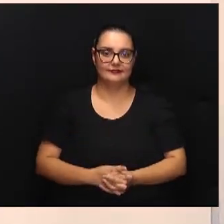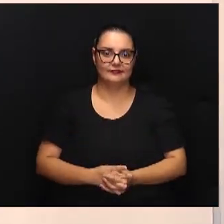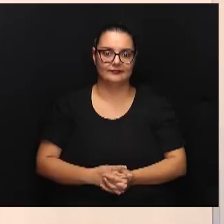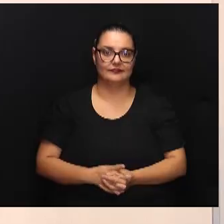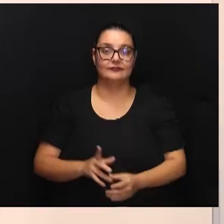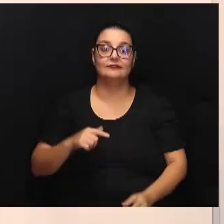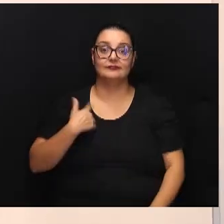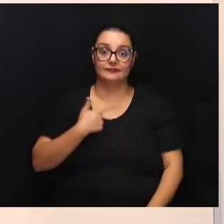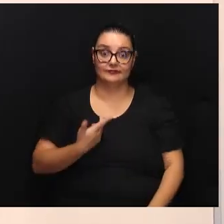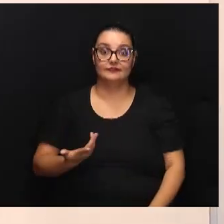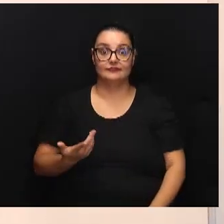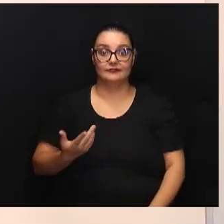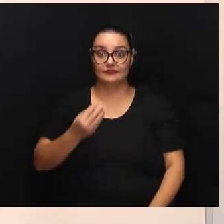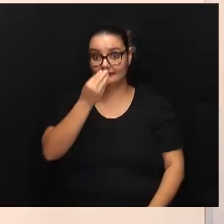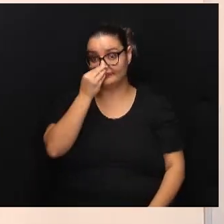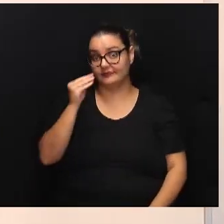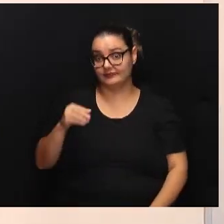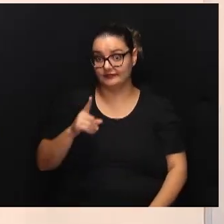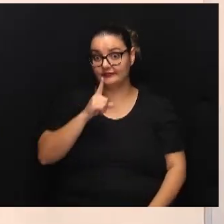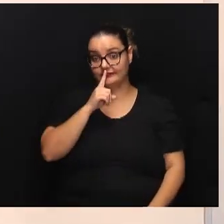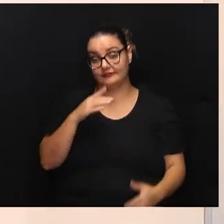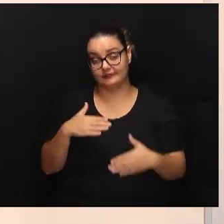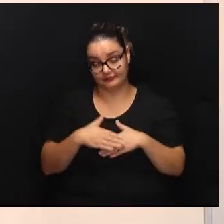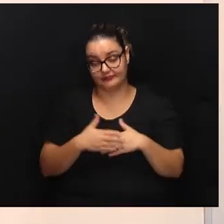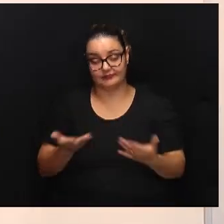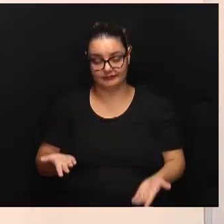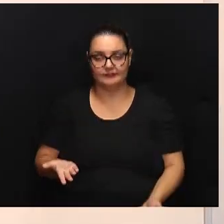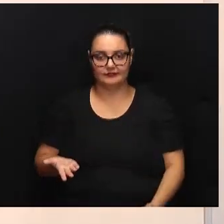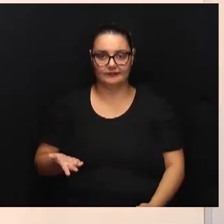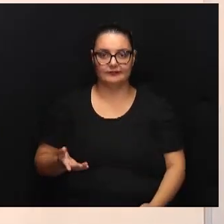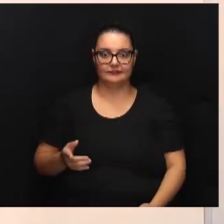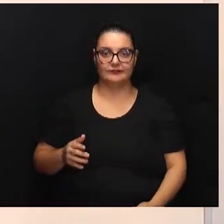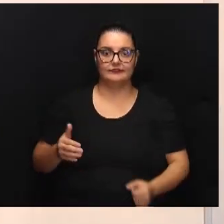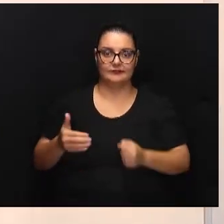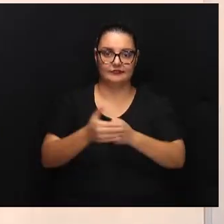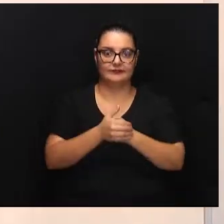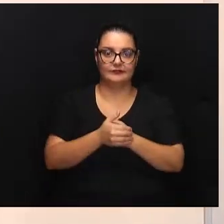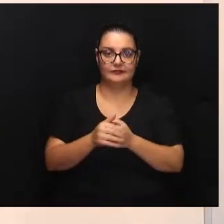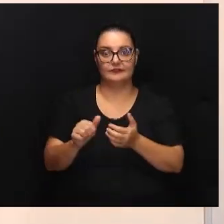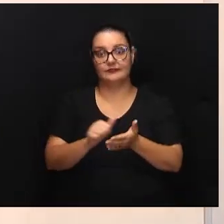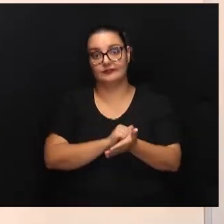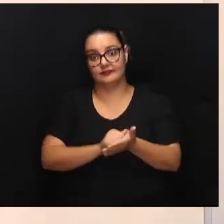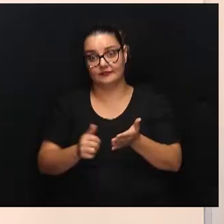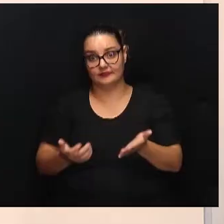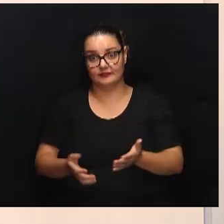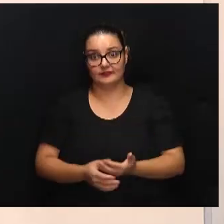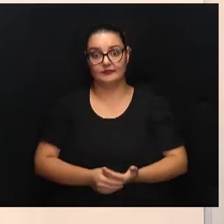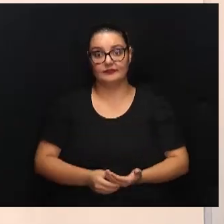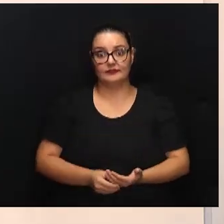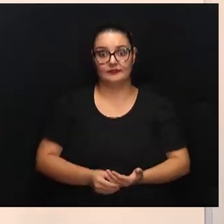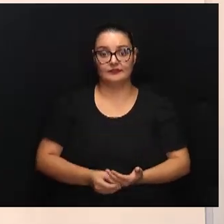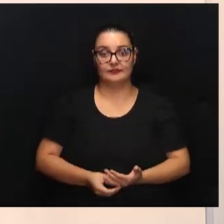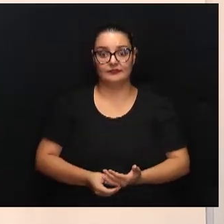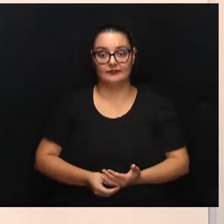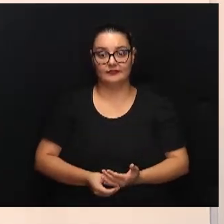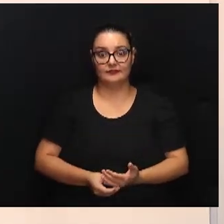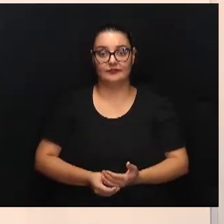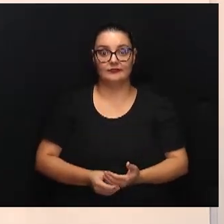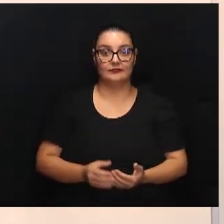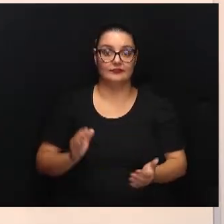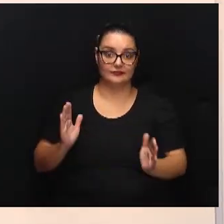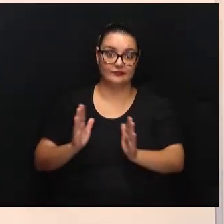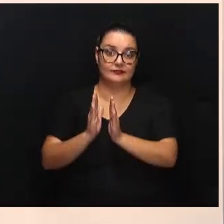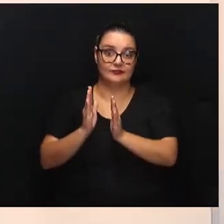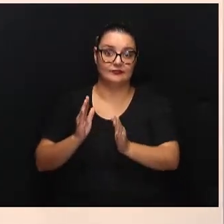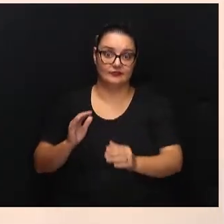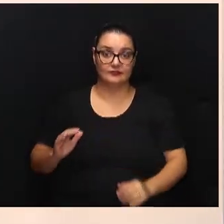silêncio, né? Então, essa invisibilização diante do fascismo, que a gente está enfrentando mesmo é o fascismo, né? Acabou de